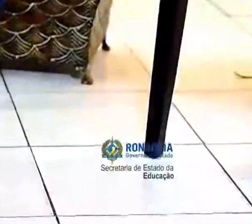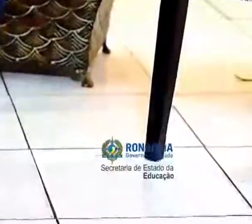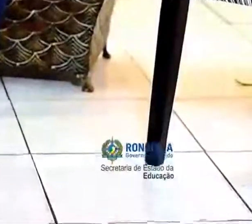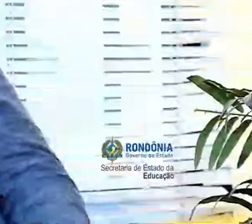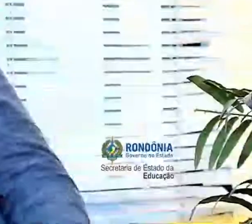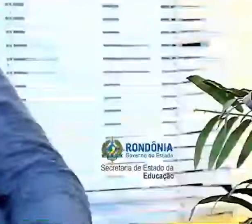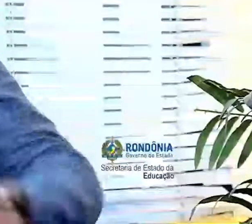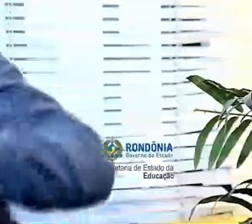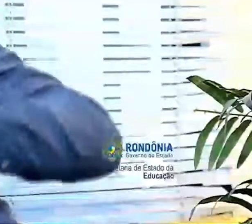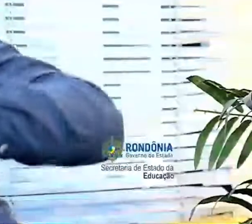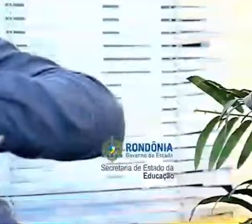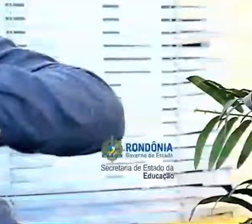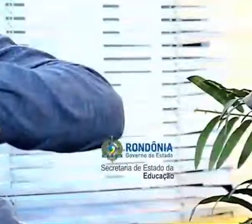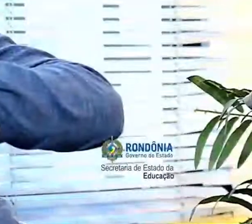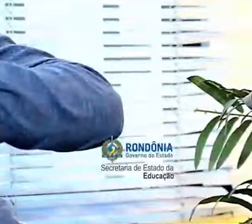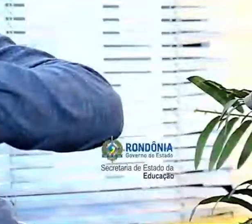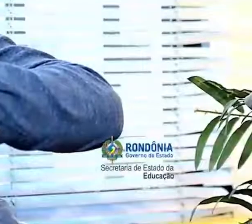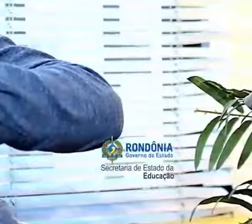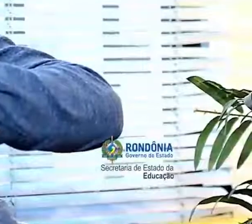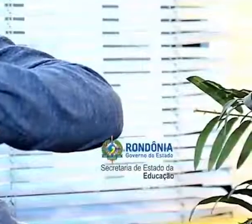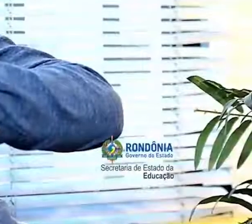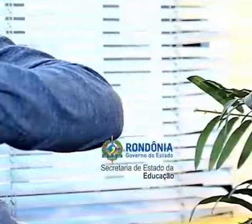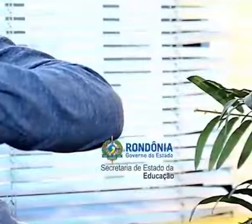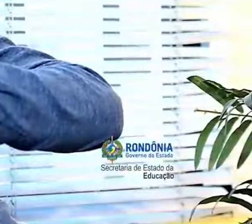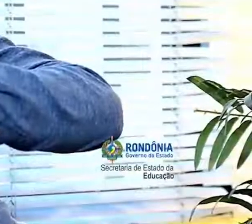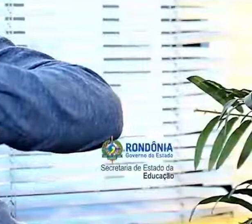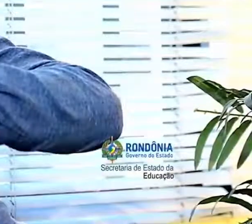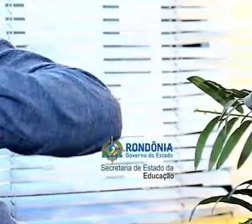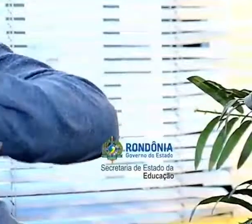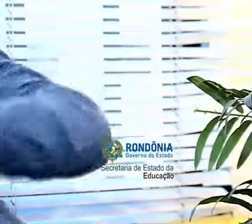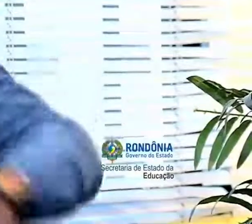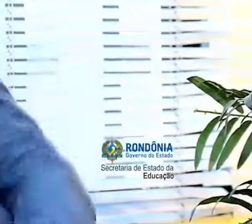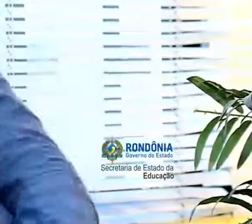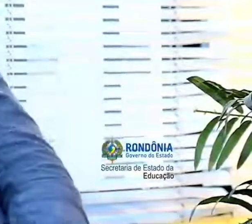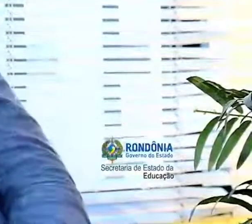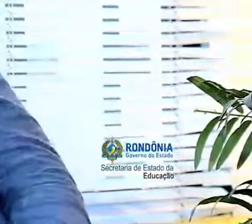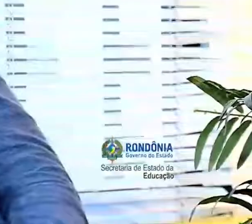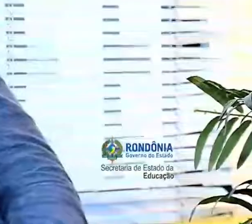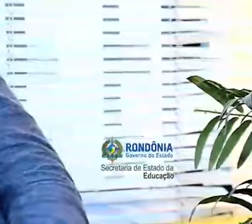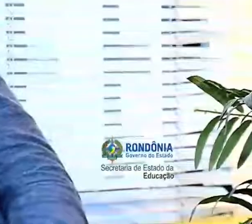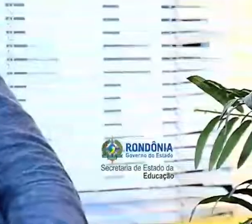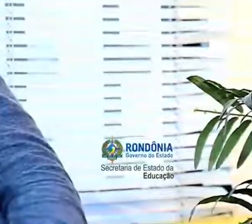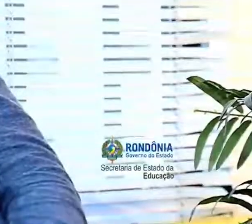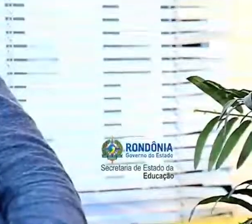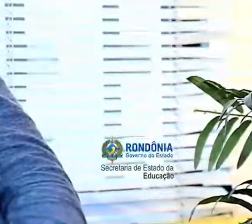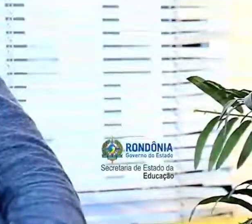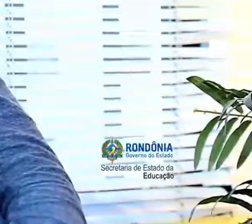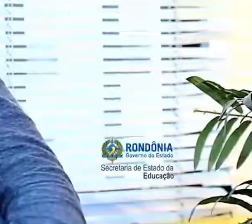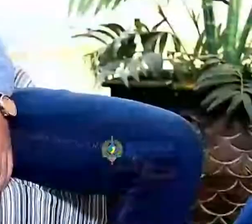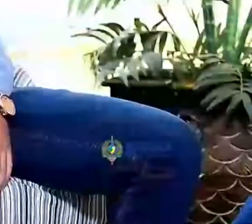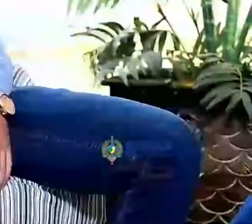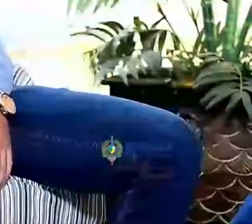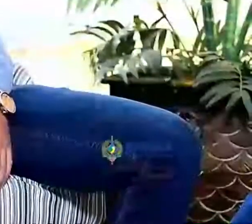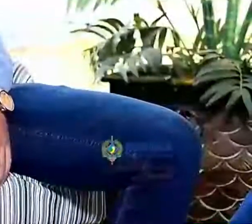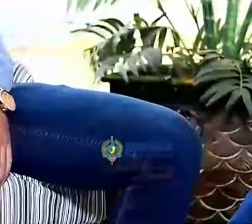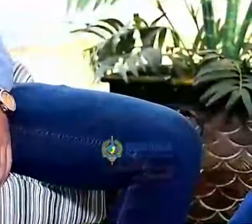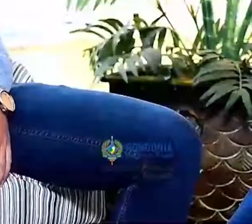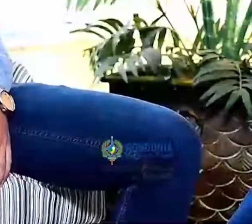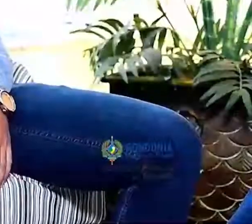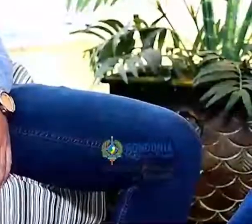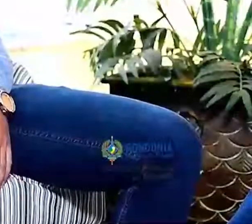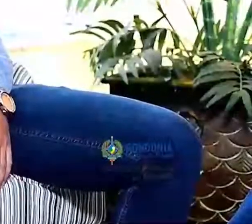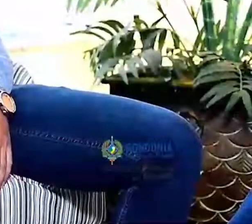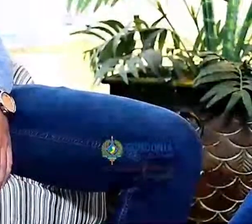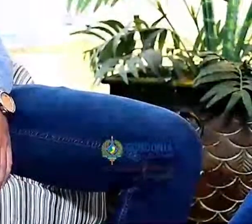chão, olhando constantemente para o relógio e visivelmente ansioso e nervoso. Isso com certeza desconta alguns pontos do